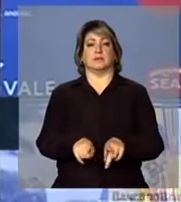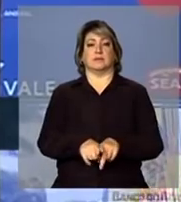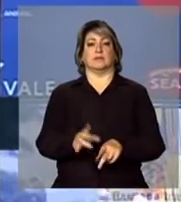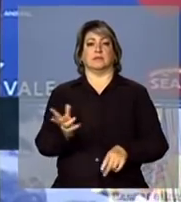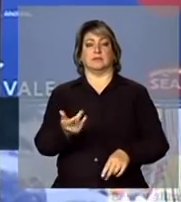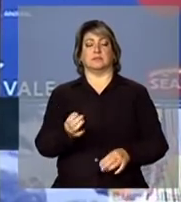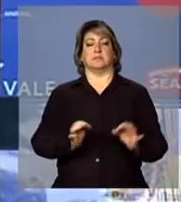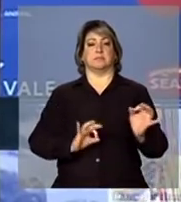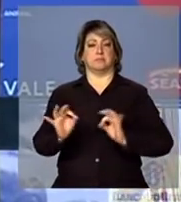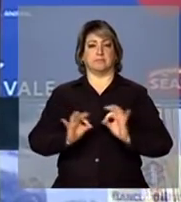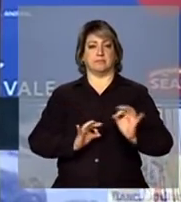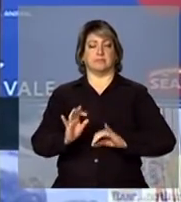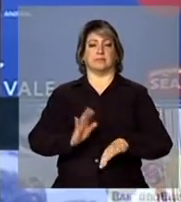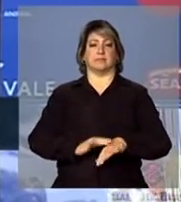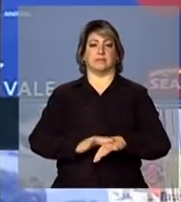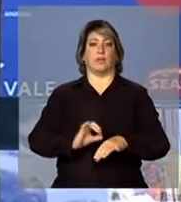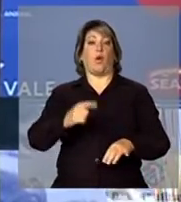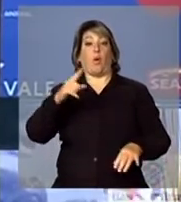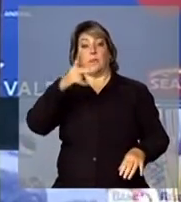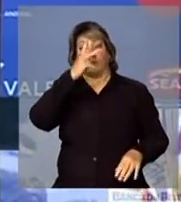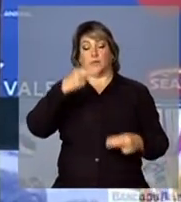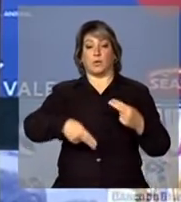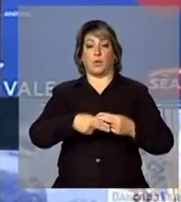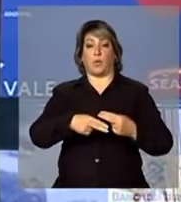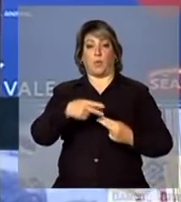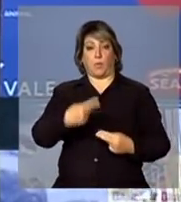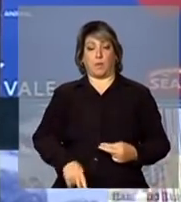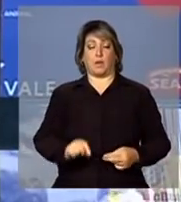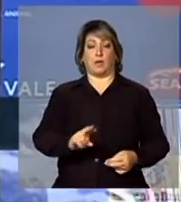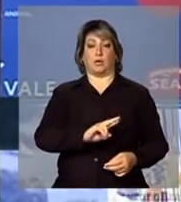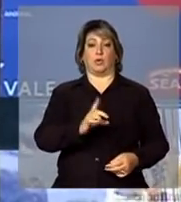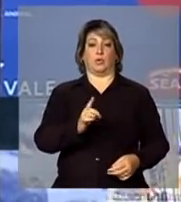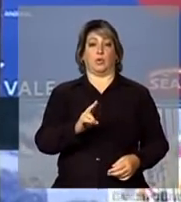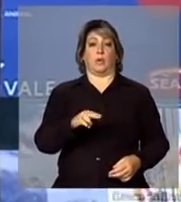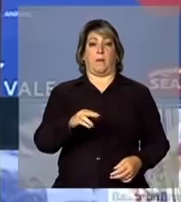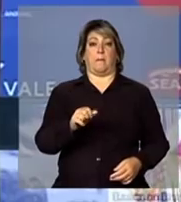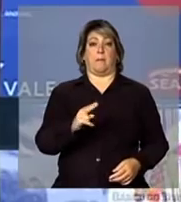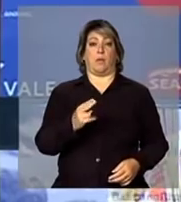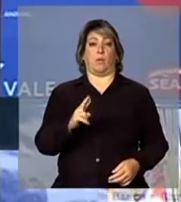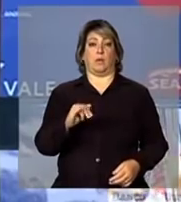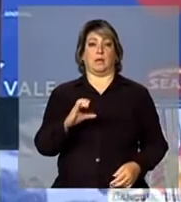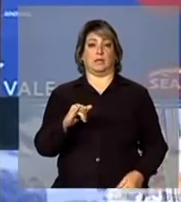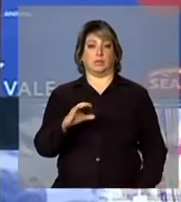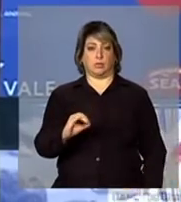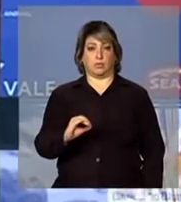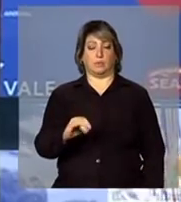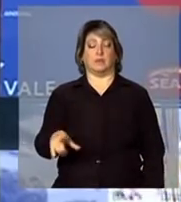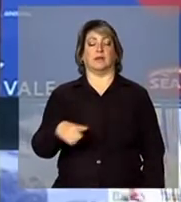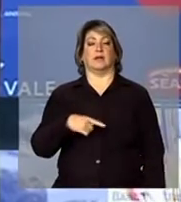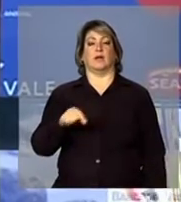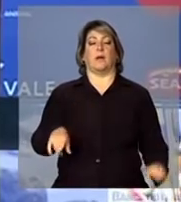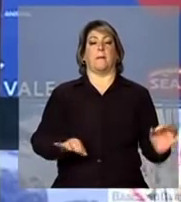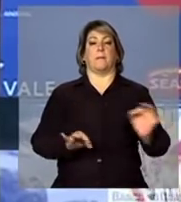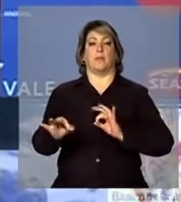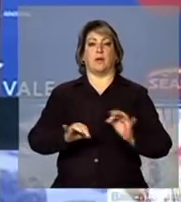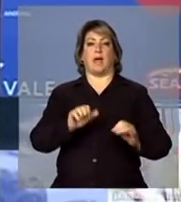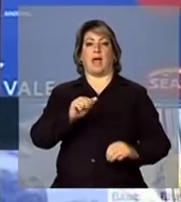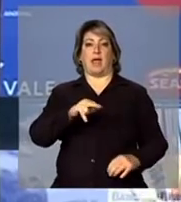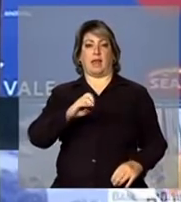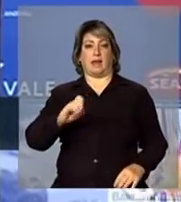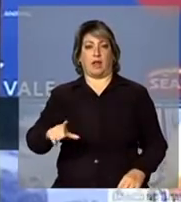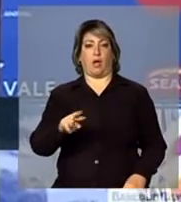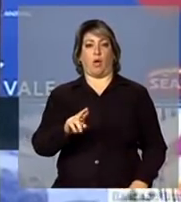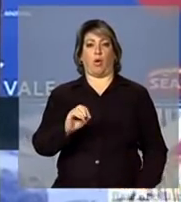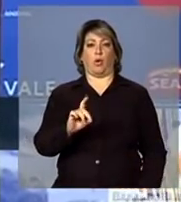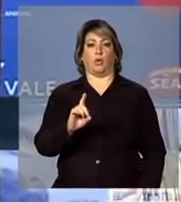brilhantemente dirigido por outro uberabense, aqui presente, Dr. Maurício Muniz. O projeto Anel Rodoviário